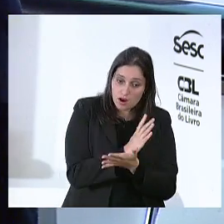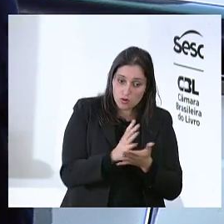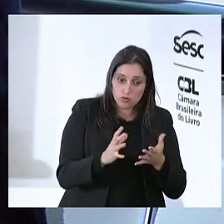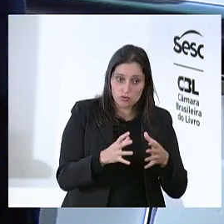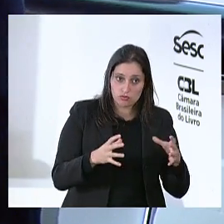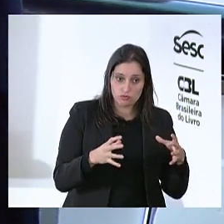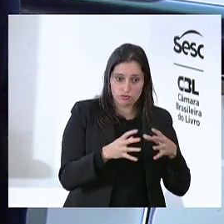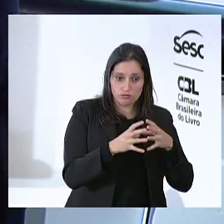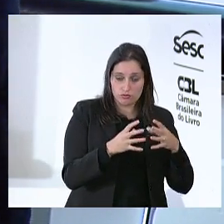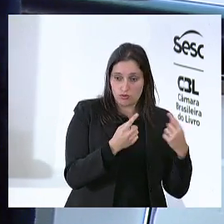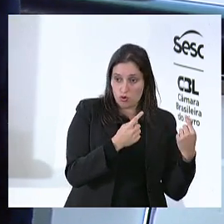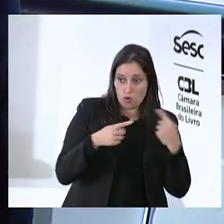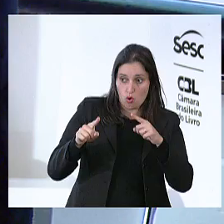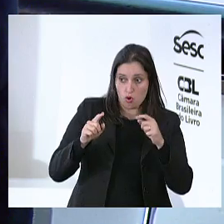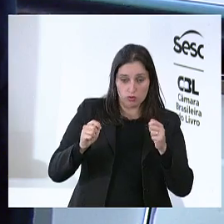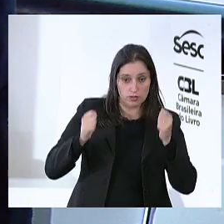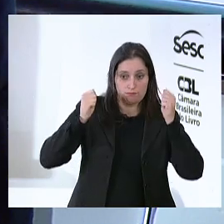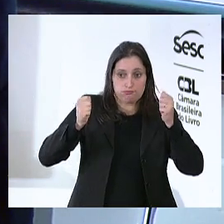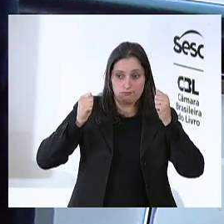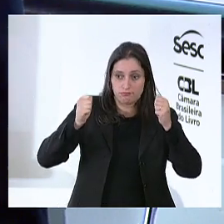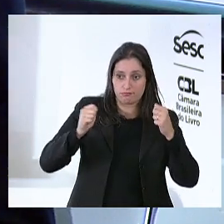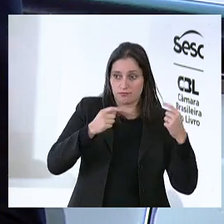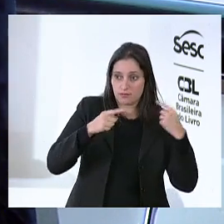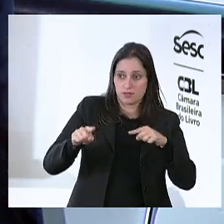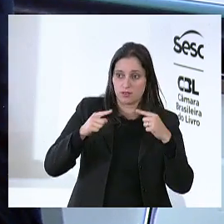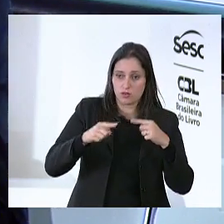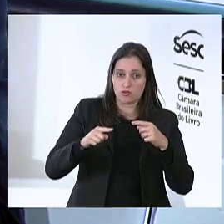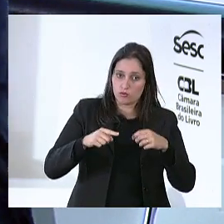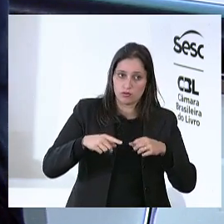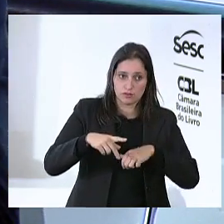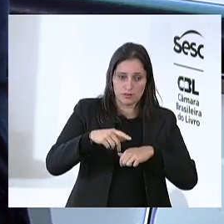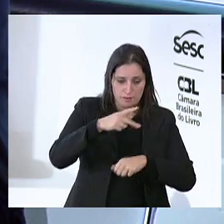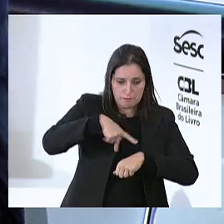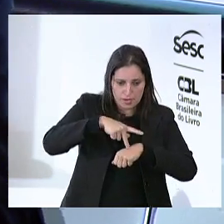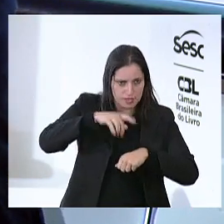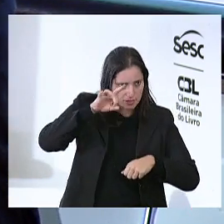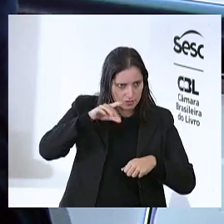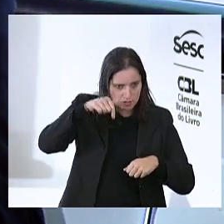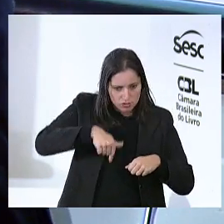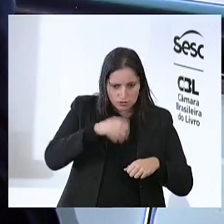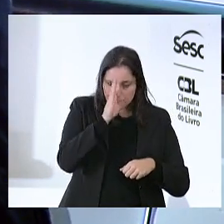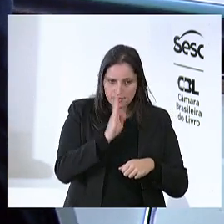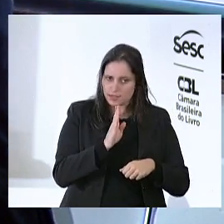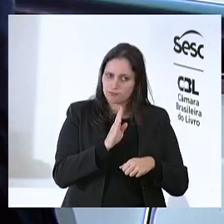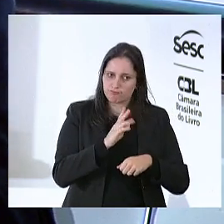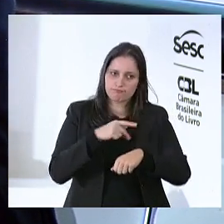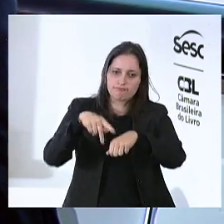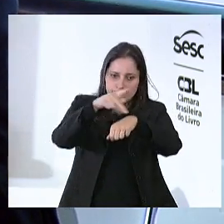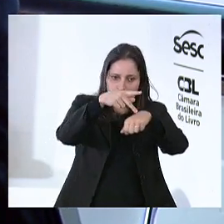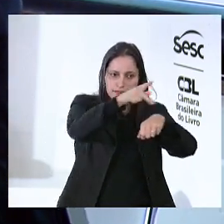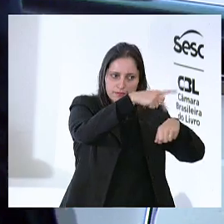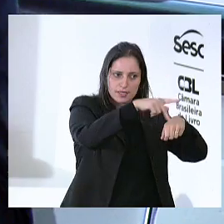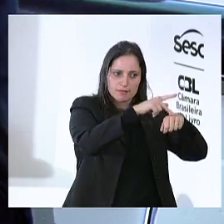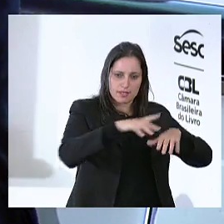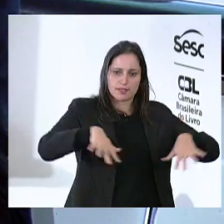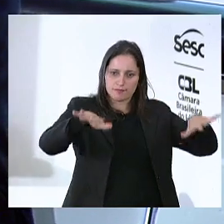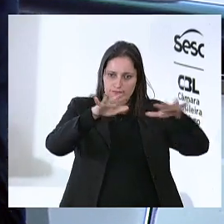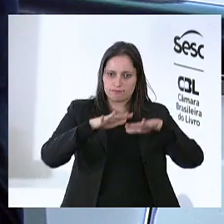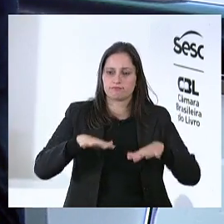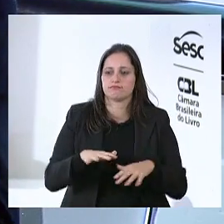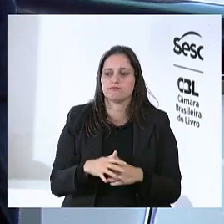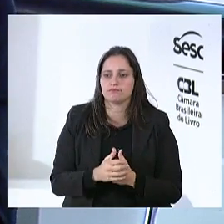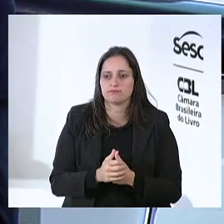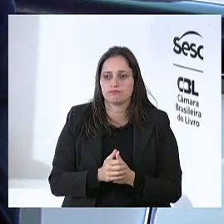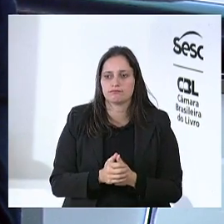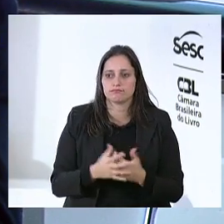revoltas democráticas no mundo inteiro ao mesmo tempo também. E essas duas coisas, em algum momento, vão ter que se encontrar, gente. Se chocar e